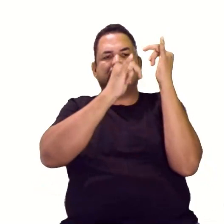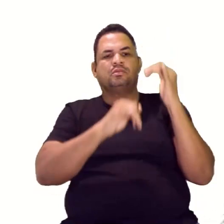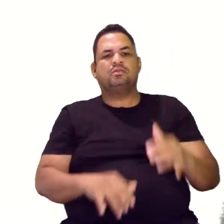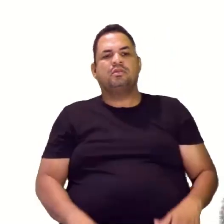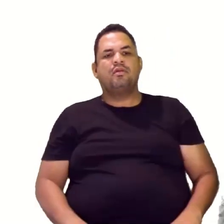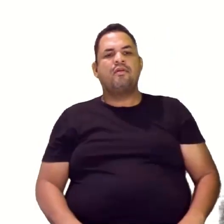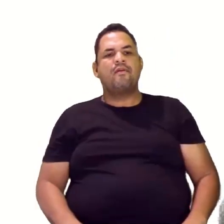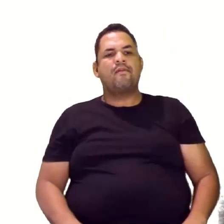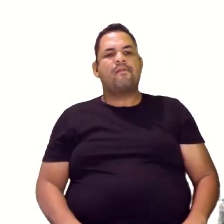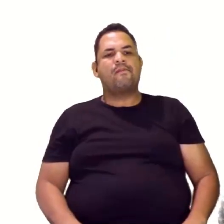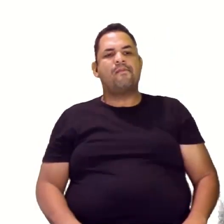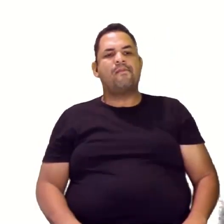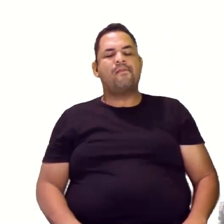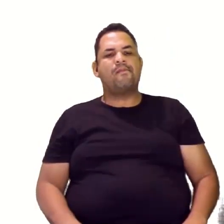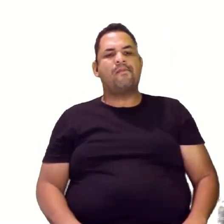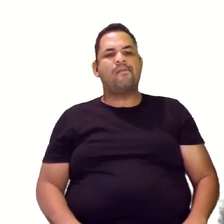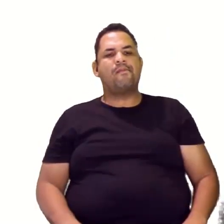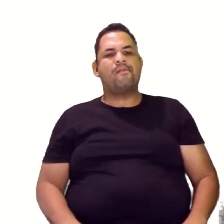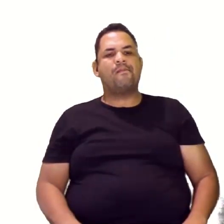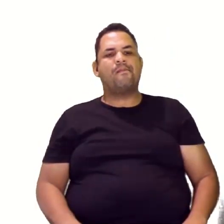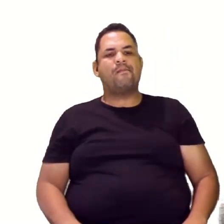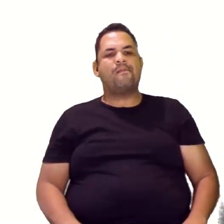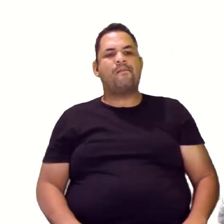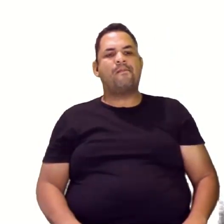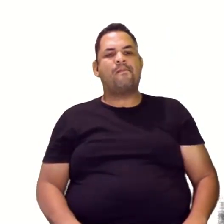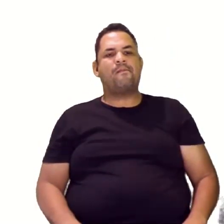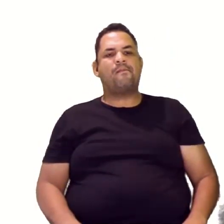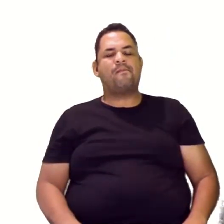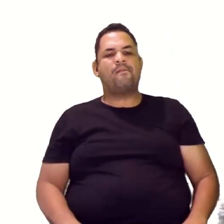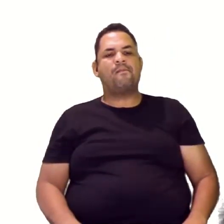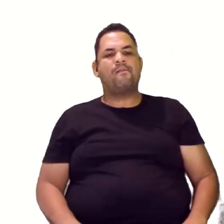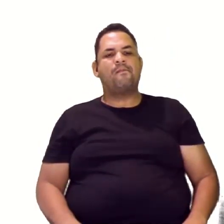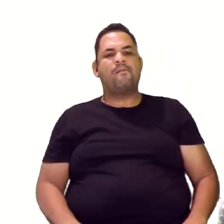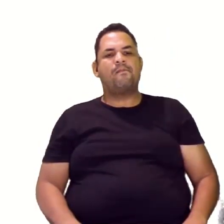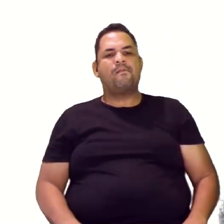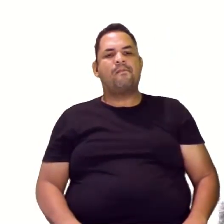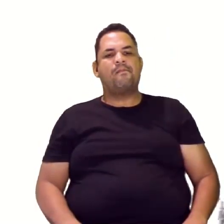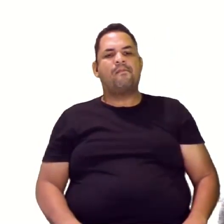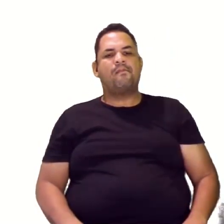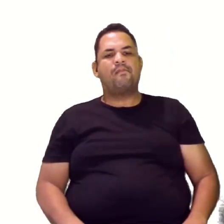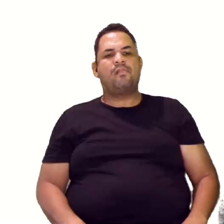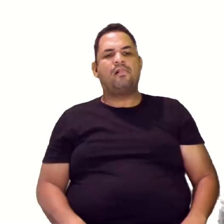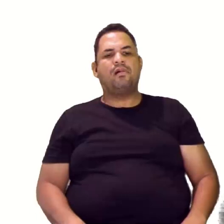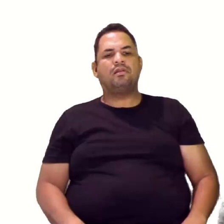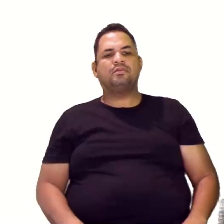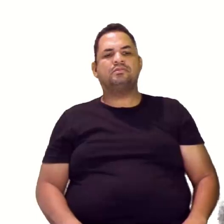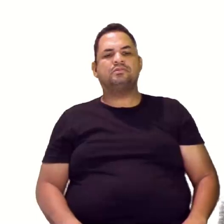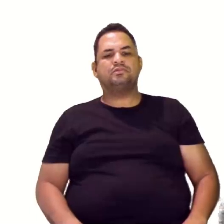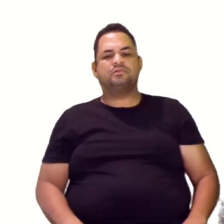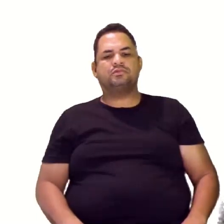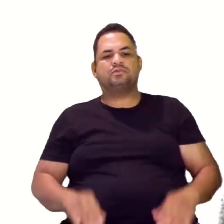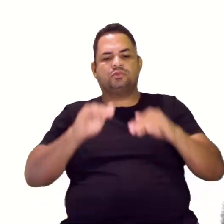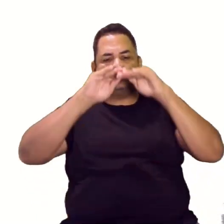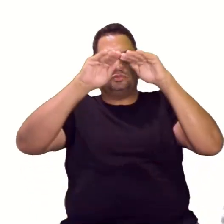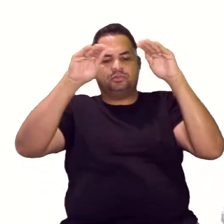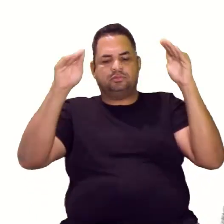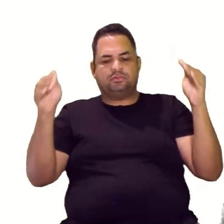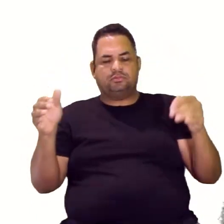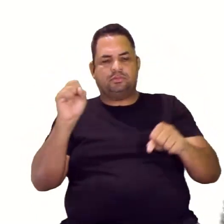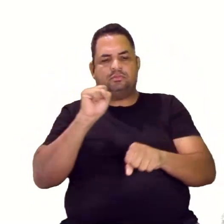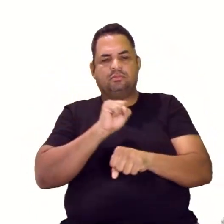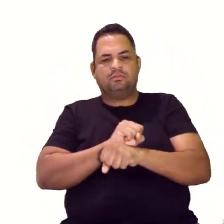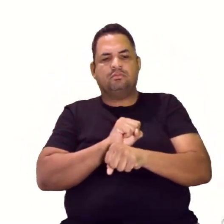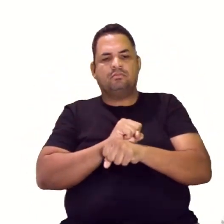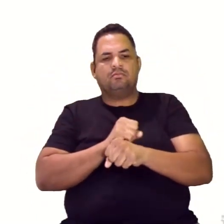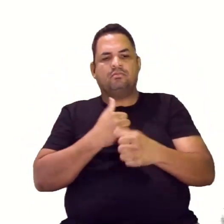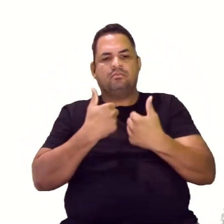tá? Aqui é a nossa parada de ônibus. Oi. É, você falei que não toca e tô tocando,